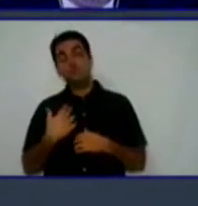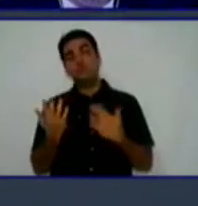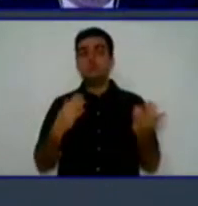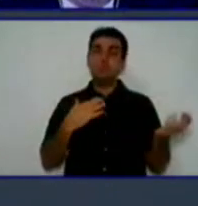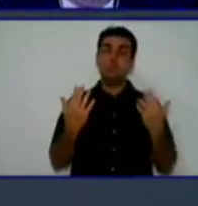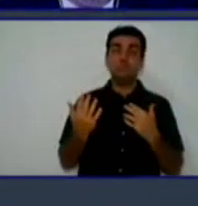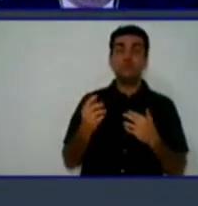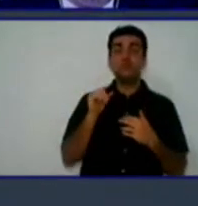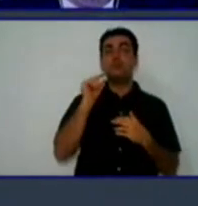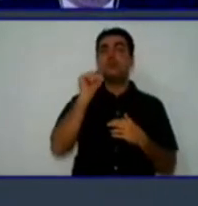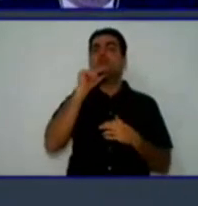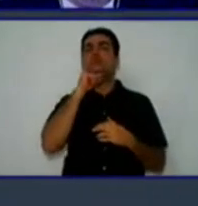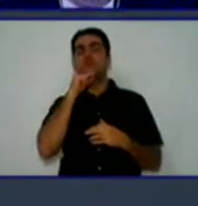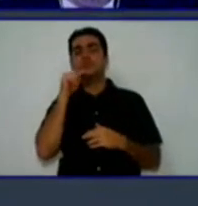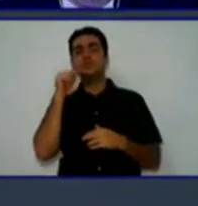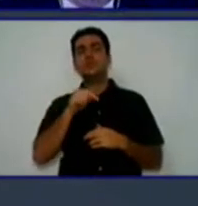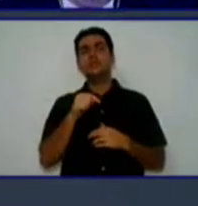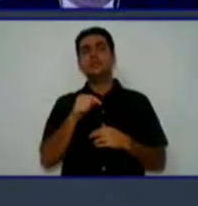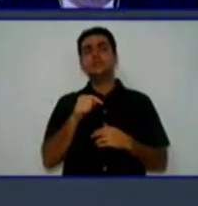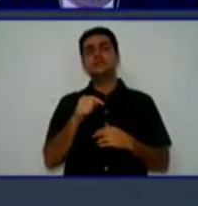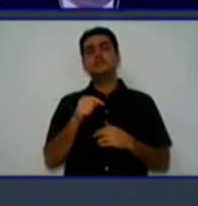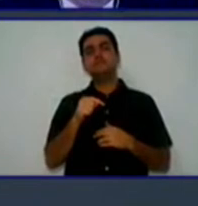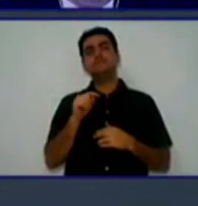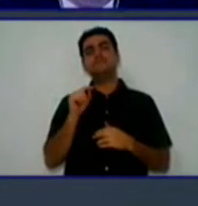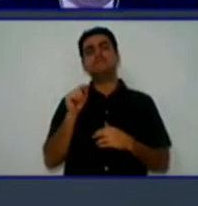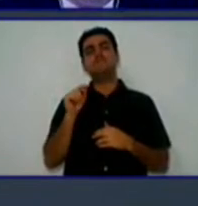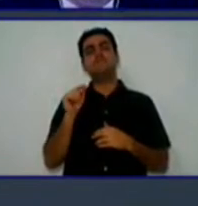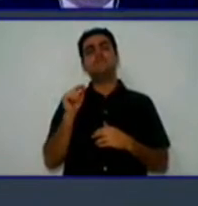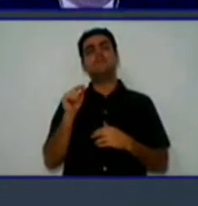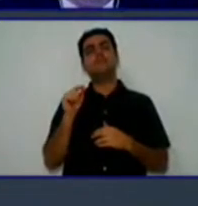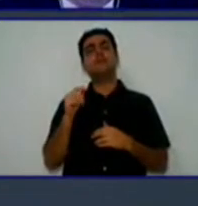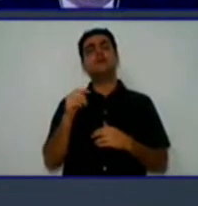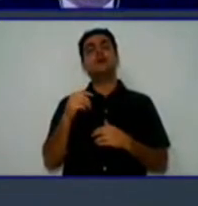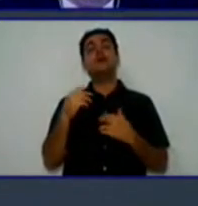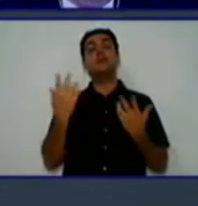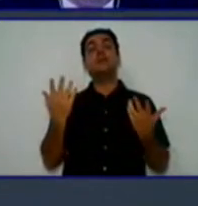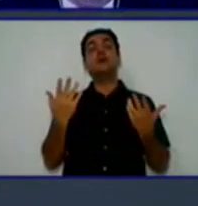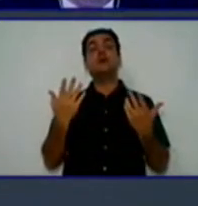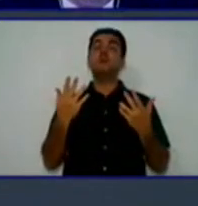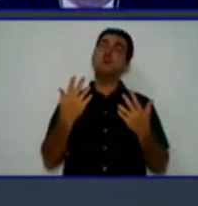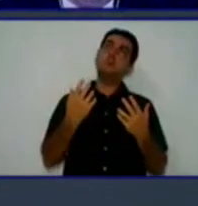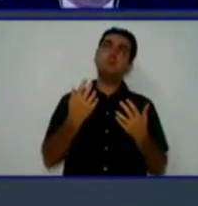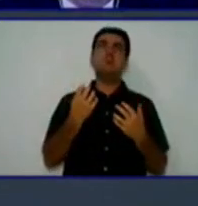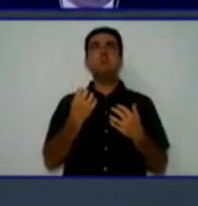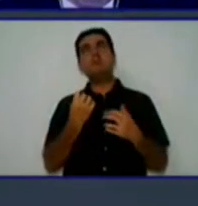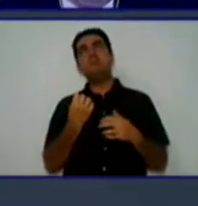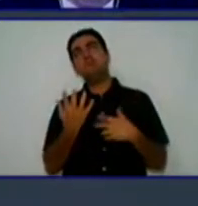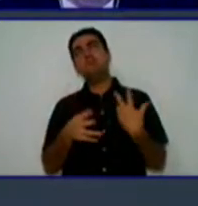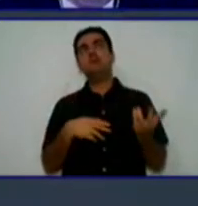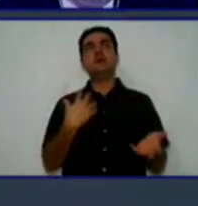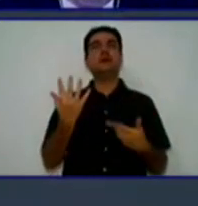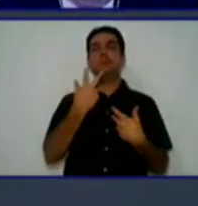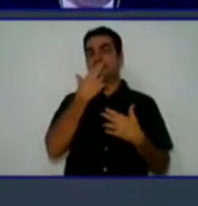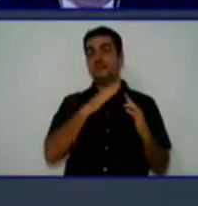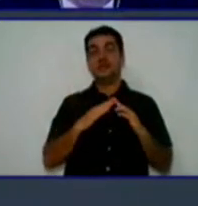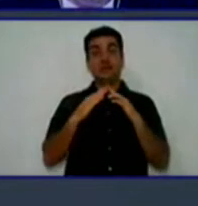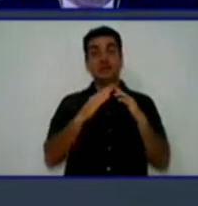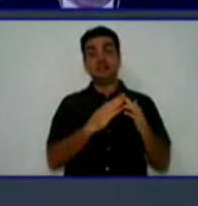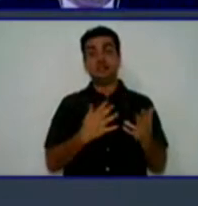fiquei até com uma dúvida aqui, que seria a seguinte: para o bem ou para o mal também, esses imóveis